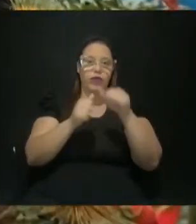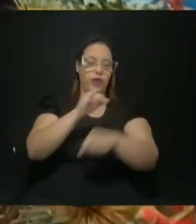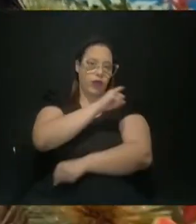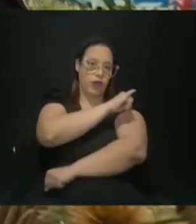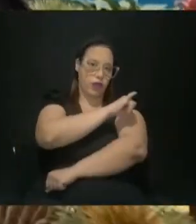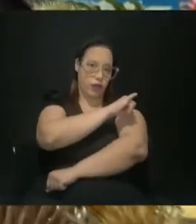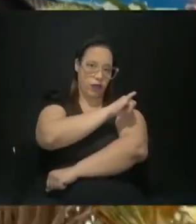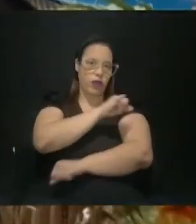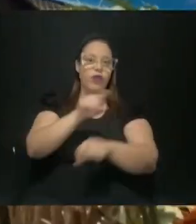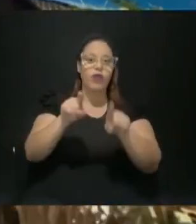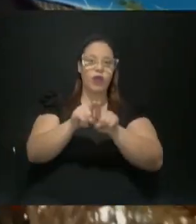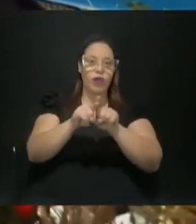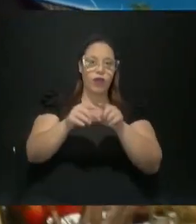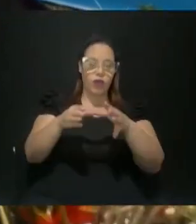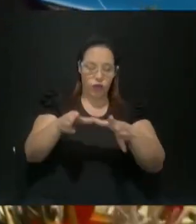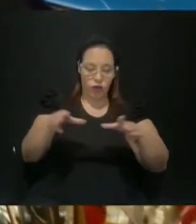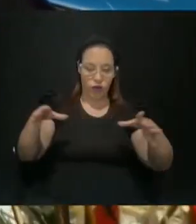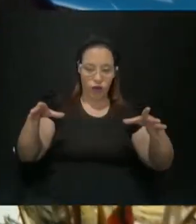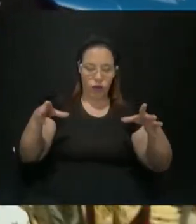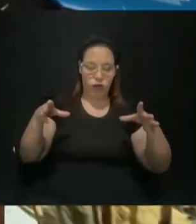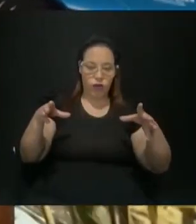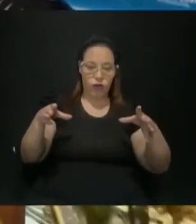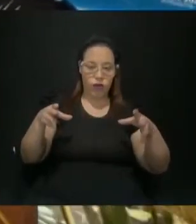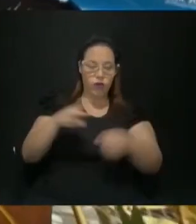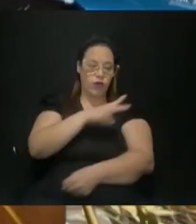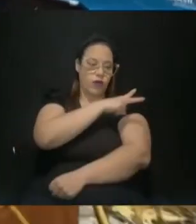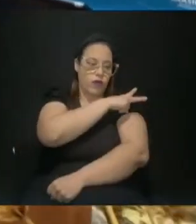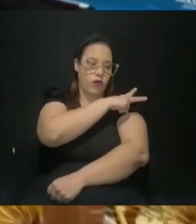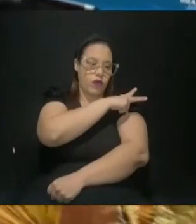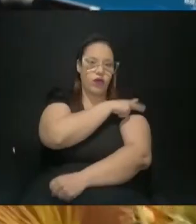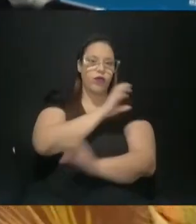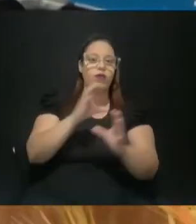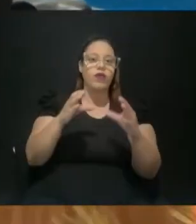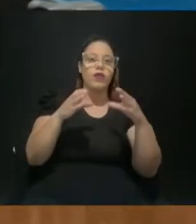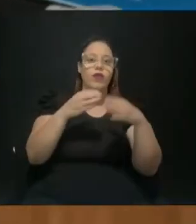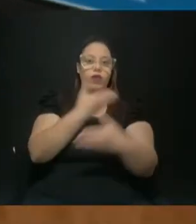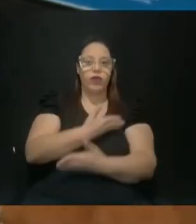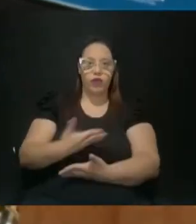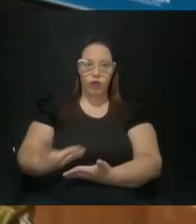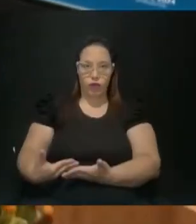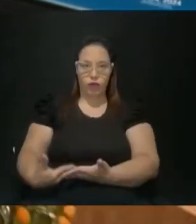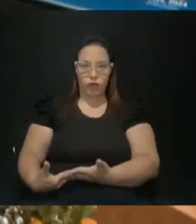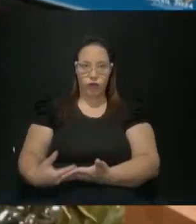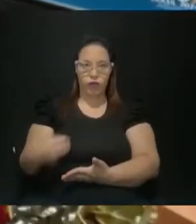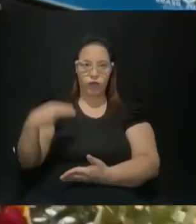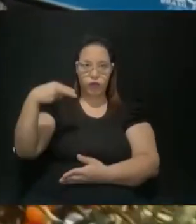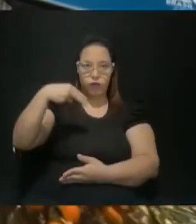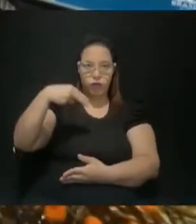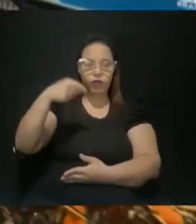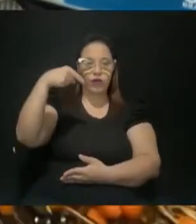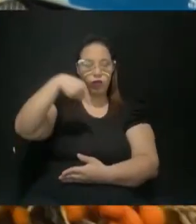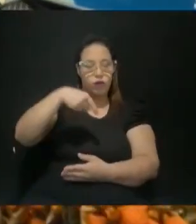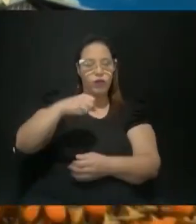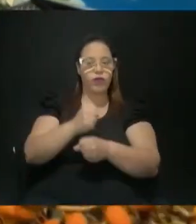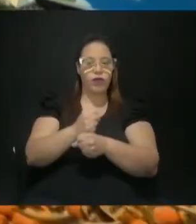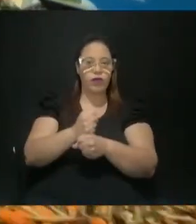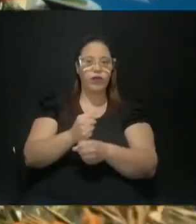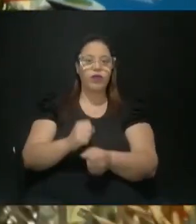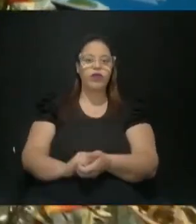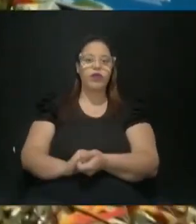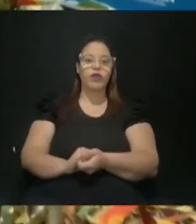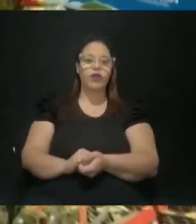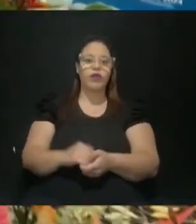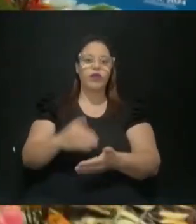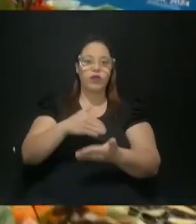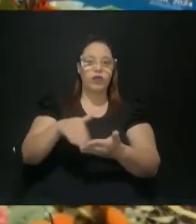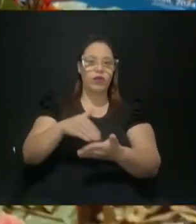sediará a cúpula de chefes de governo das nações que integram o G20 em novembro deste ano. Segundo o Ministério da Integração